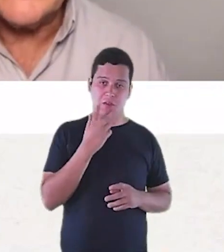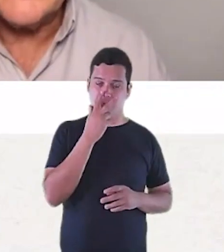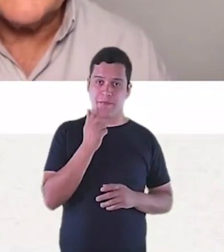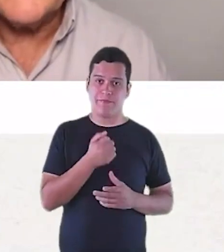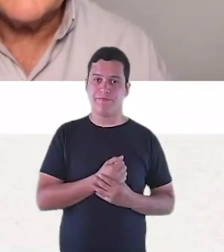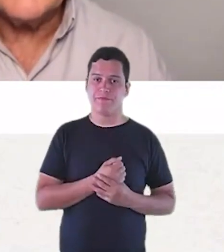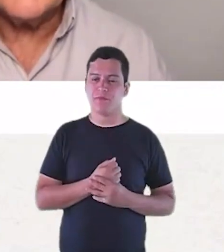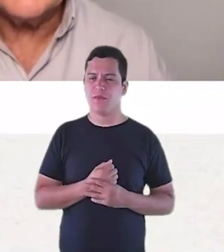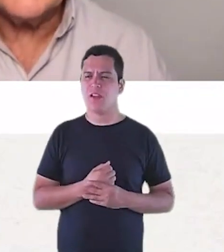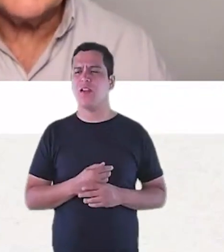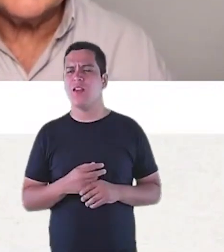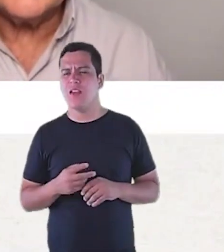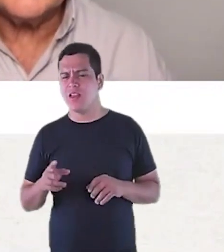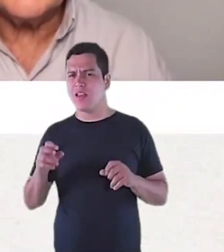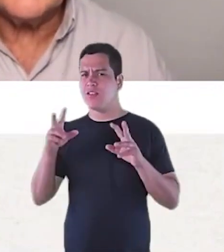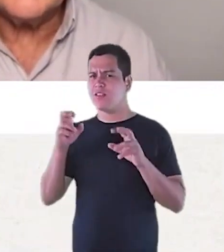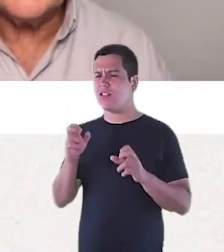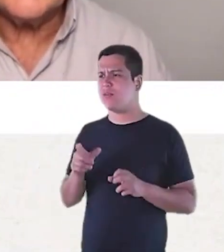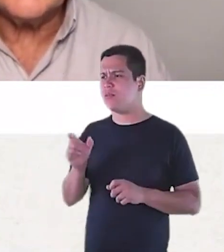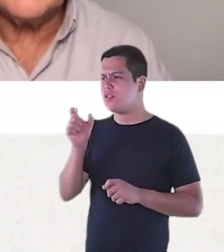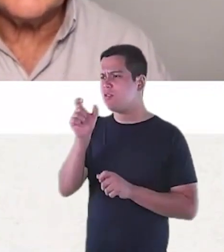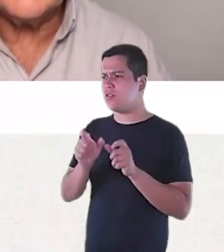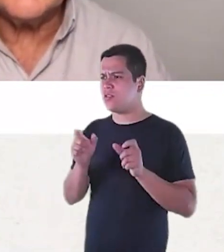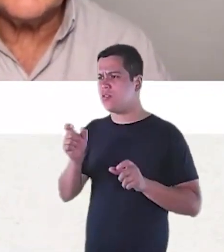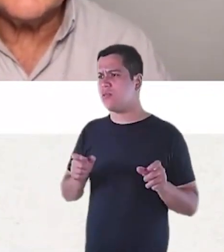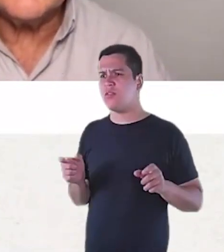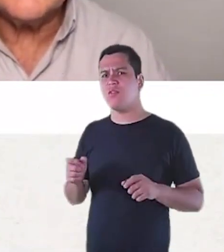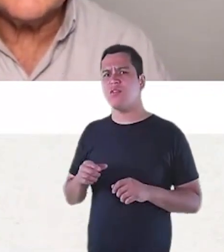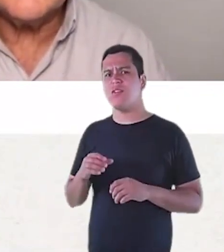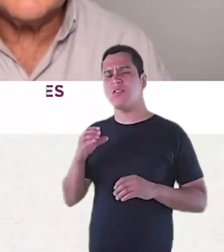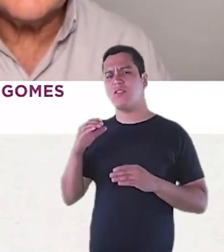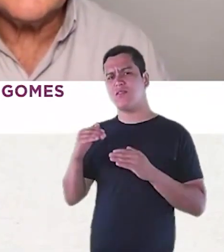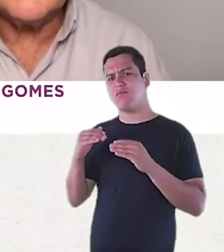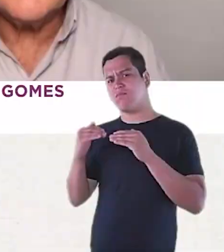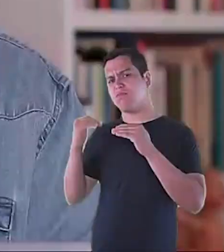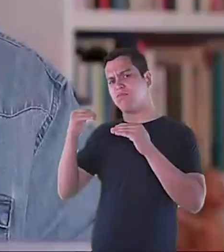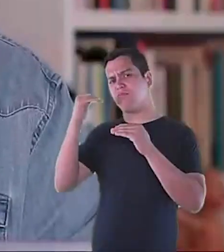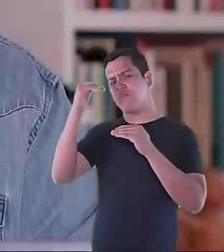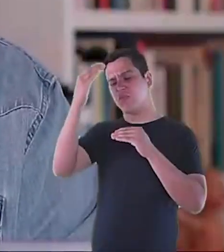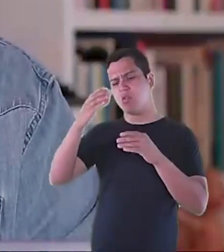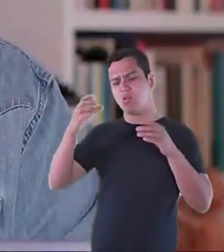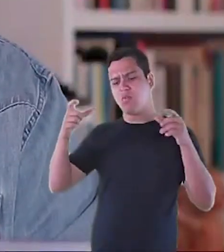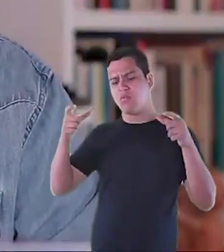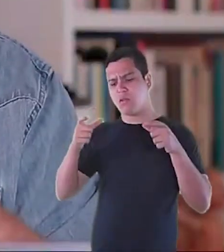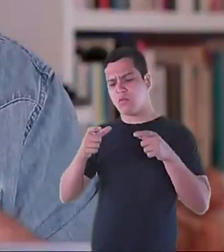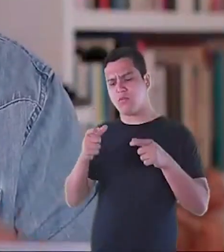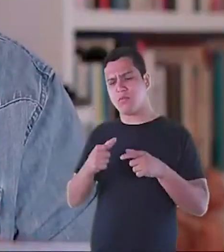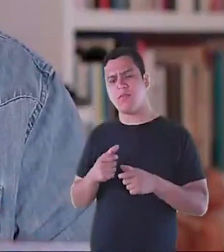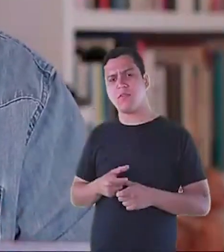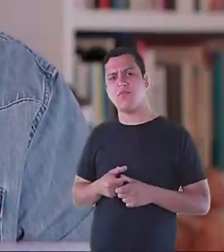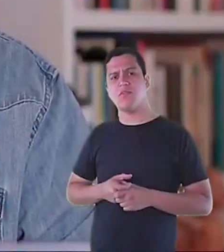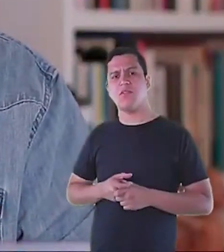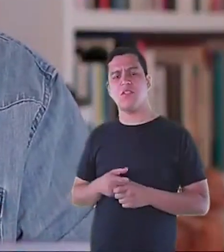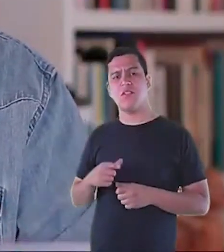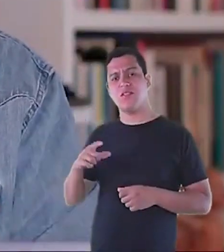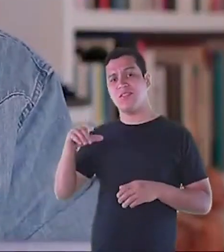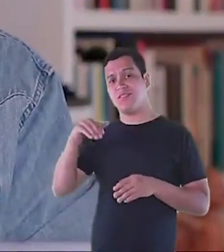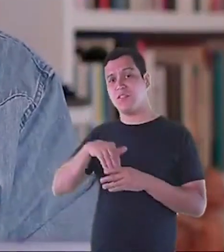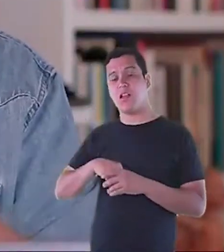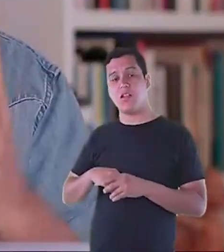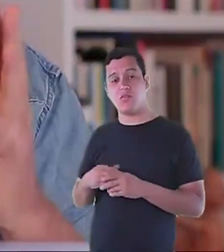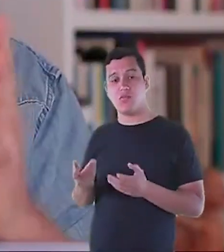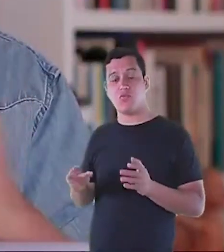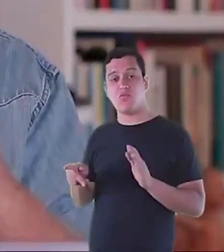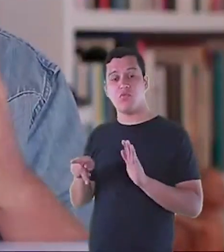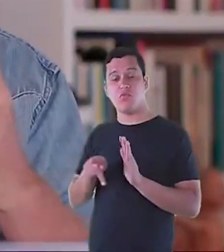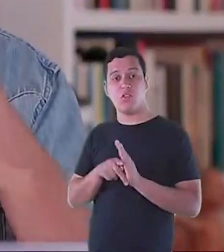castas eu chamo entre aspas, as classes sociais dentro dos próprios escravos, por exemplo, me impressionou sempre muito